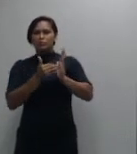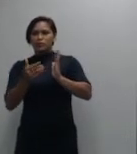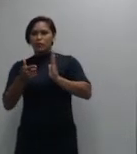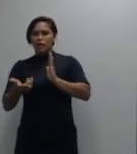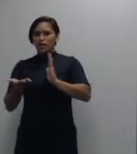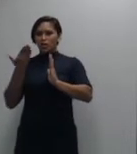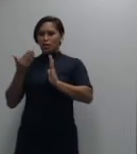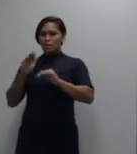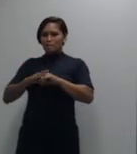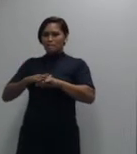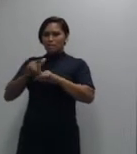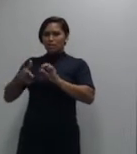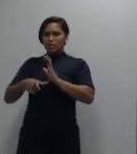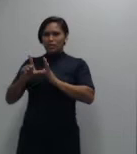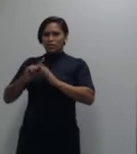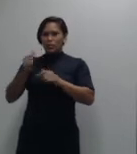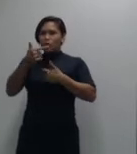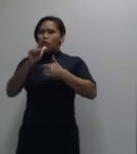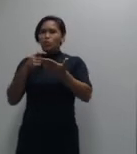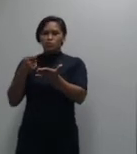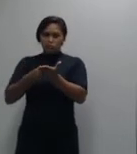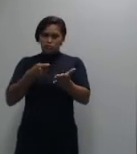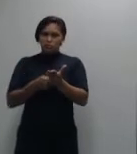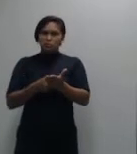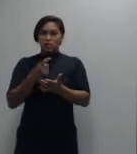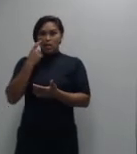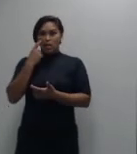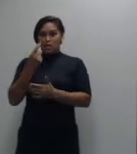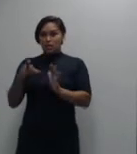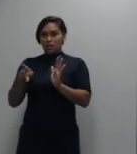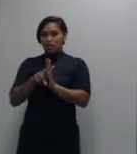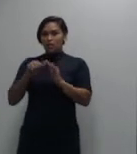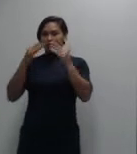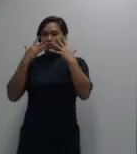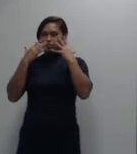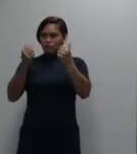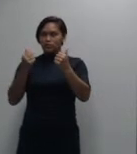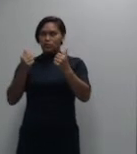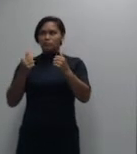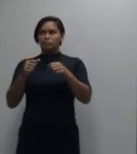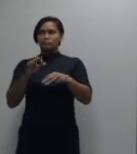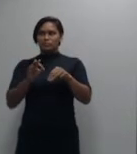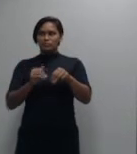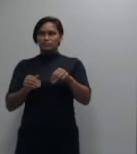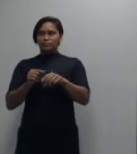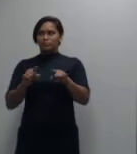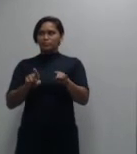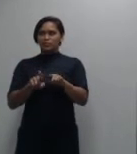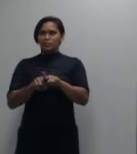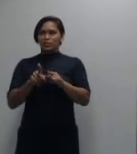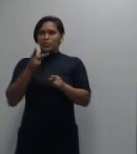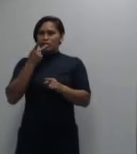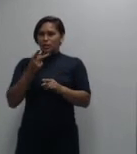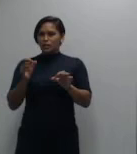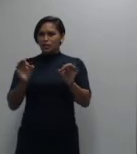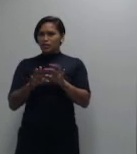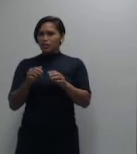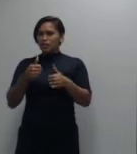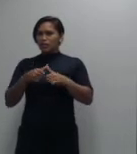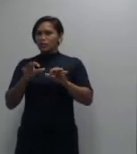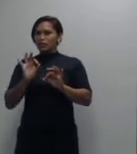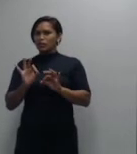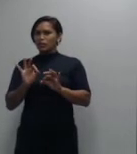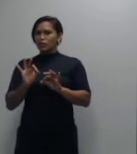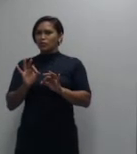minutos a mais em razão de outros compromissos de interesse da magistratura então eu vou é todo